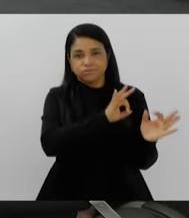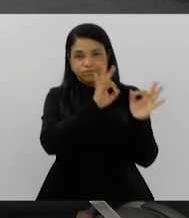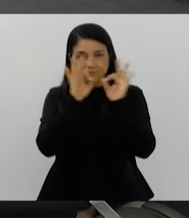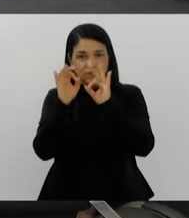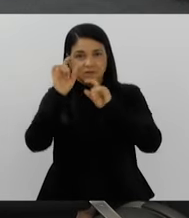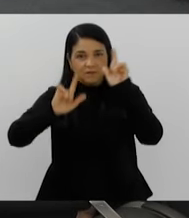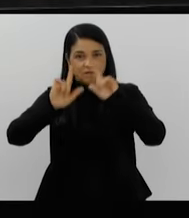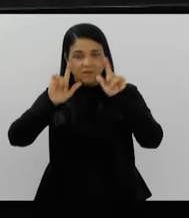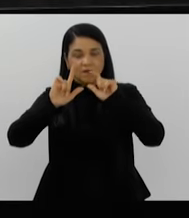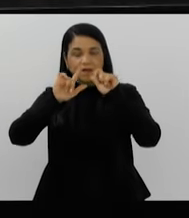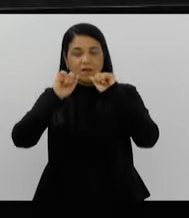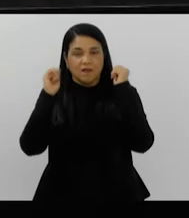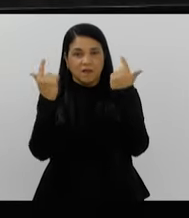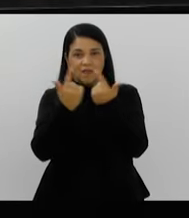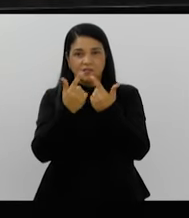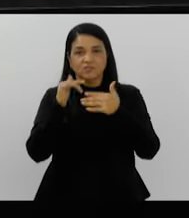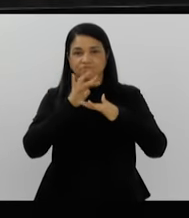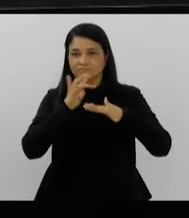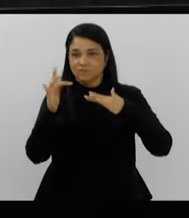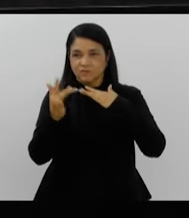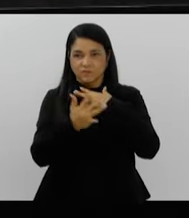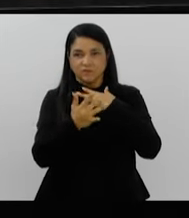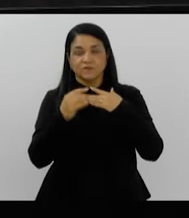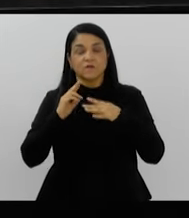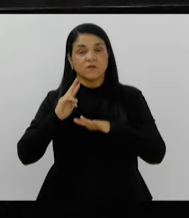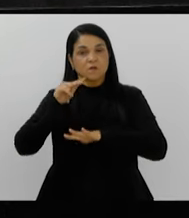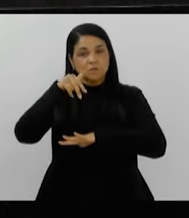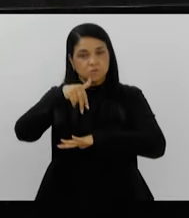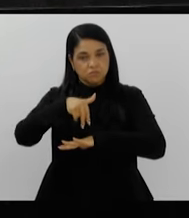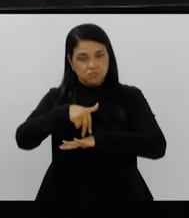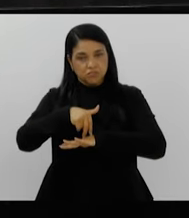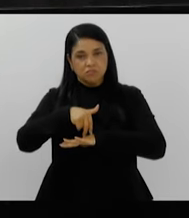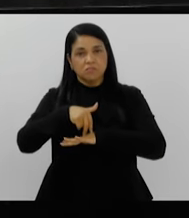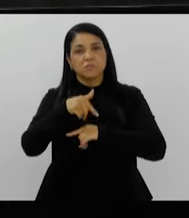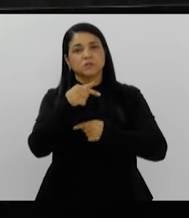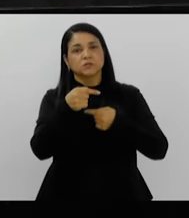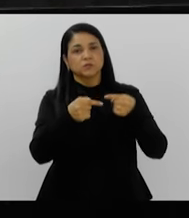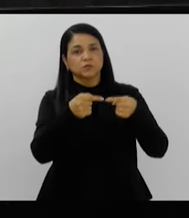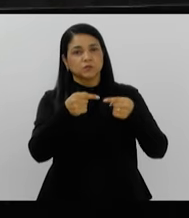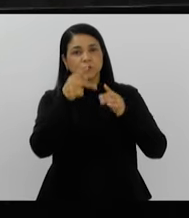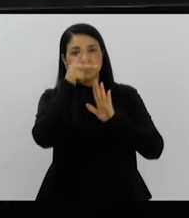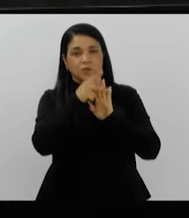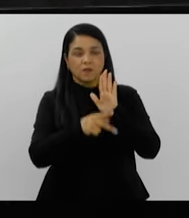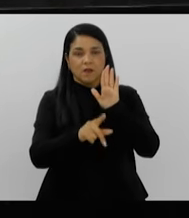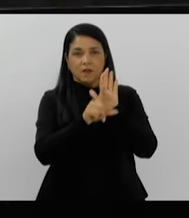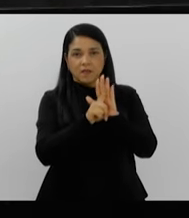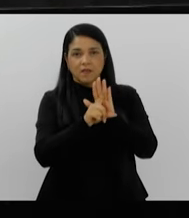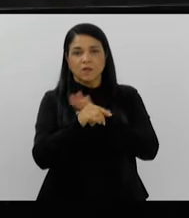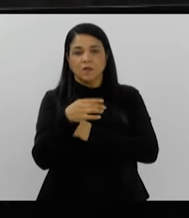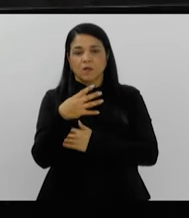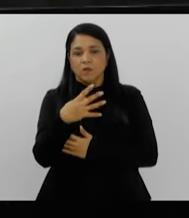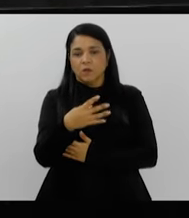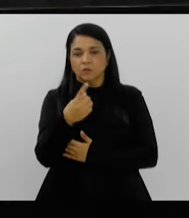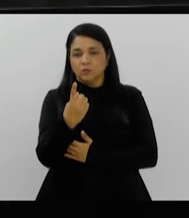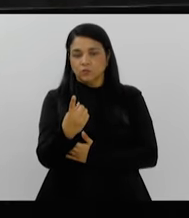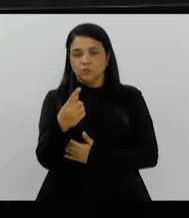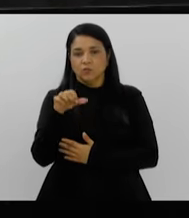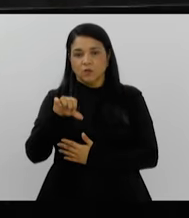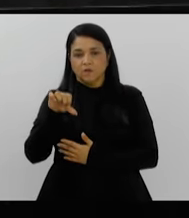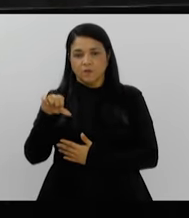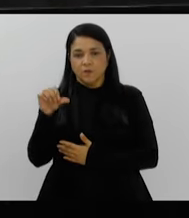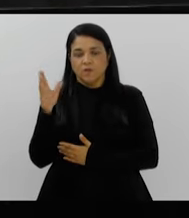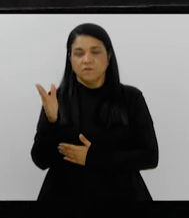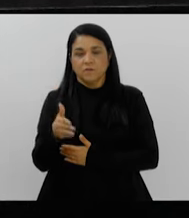Alerj, redes sociais. Venho a esta tribuna para estar discutindo o projeto de lei 4199